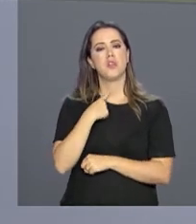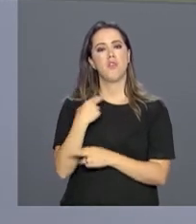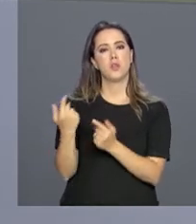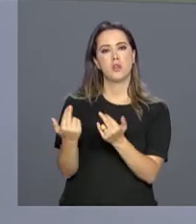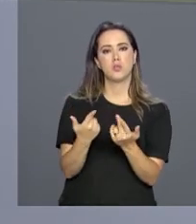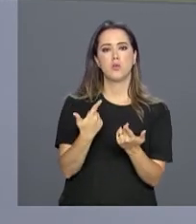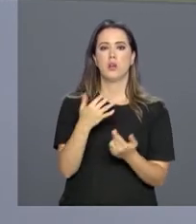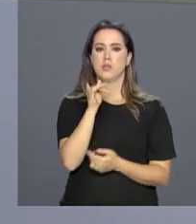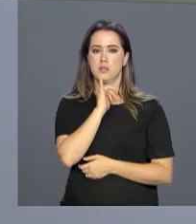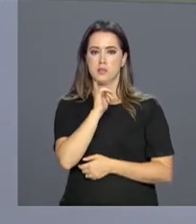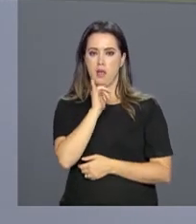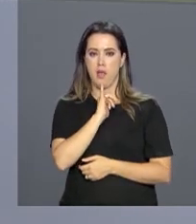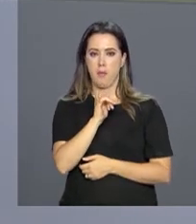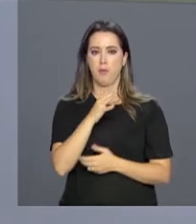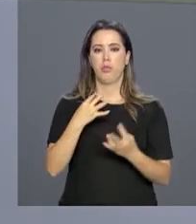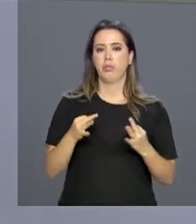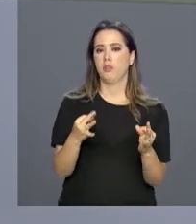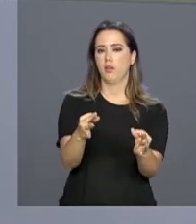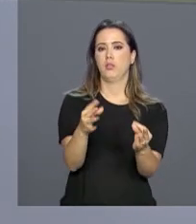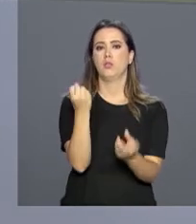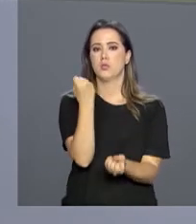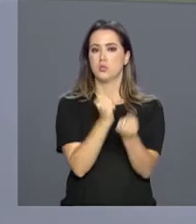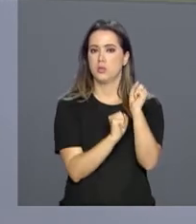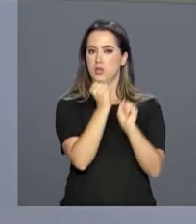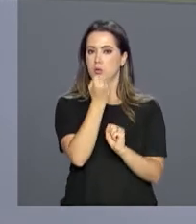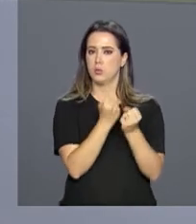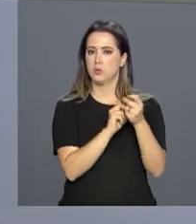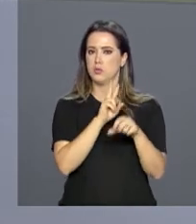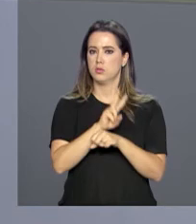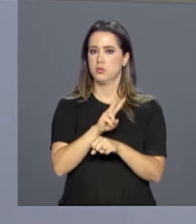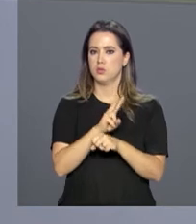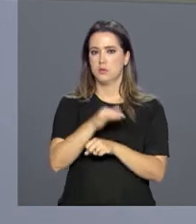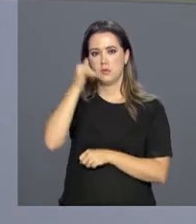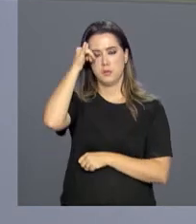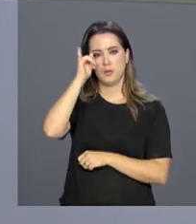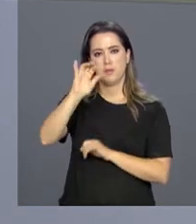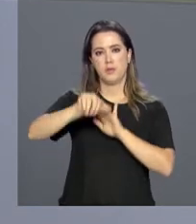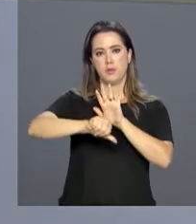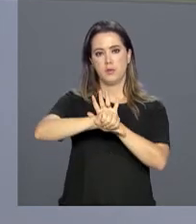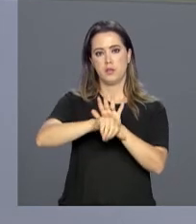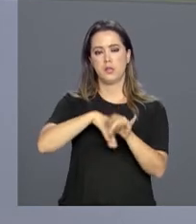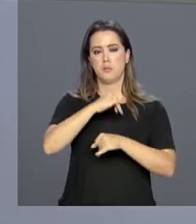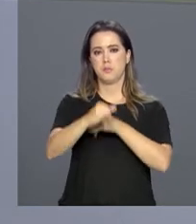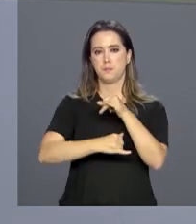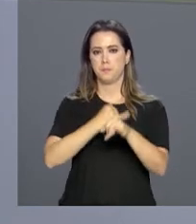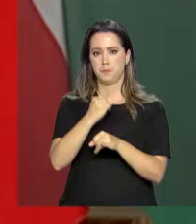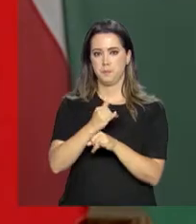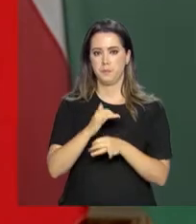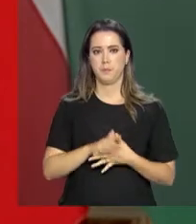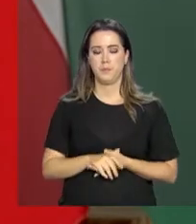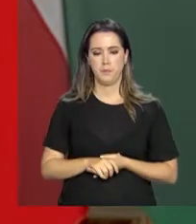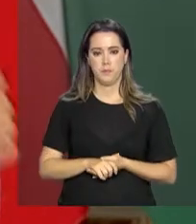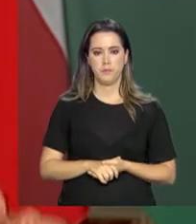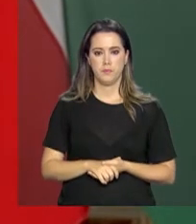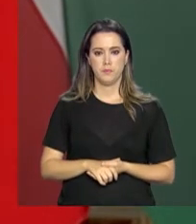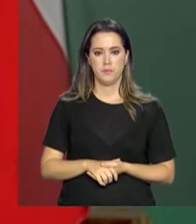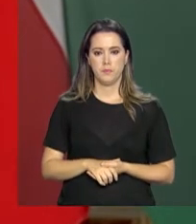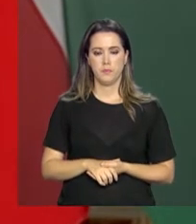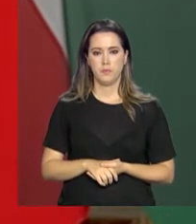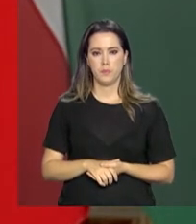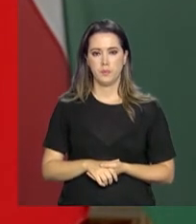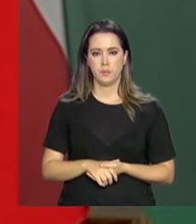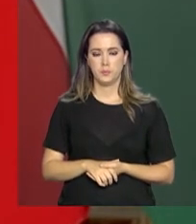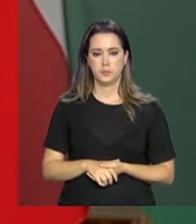como a transferência de tecnologia da indústria de defesa e o combate aos crimes cibernéticos nós